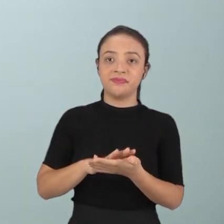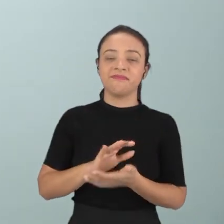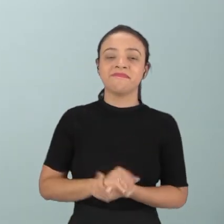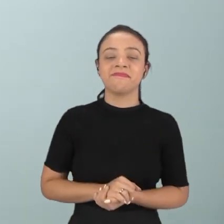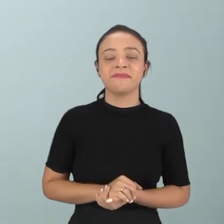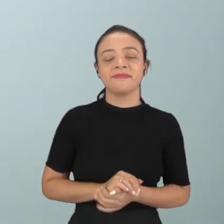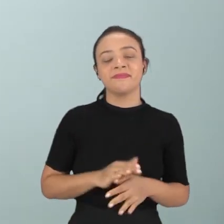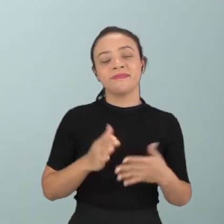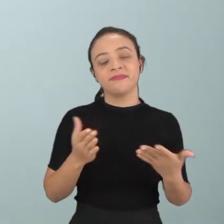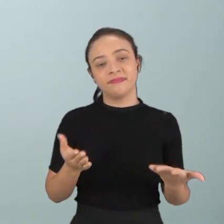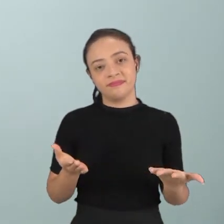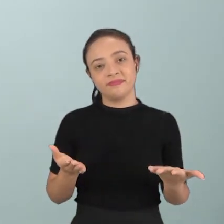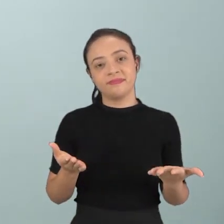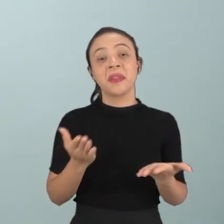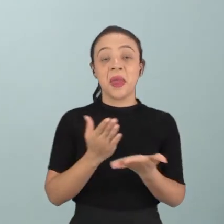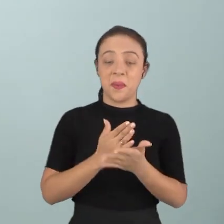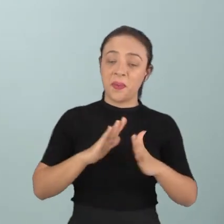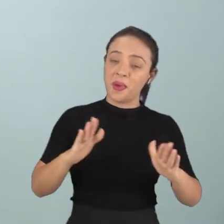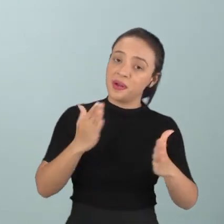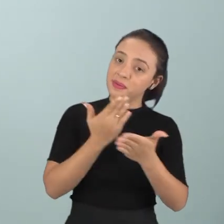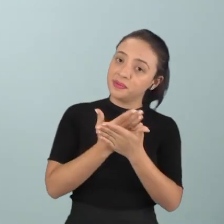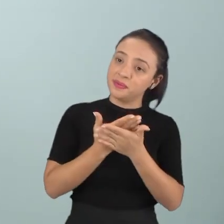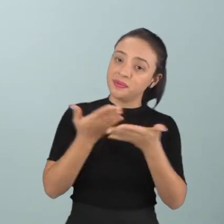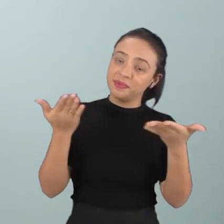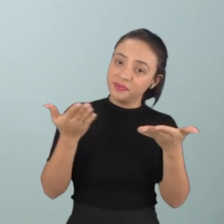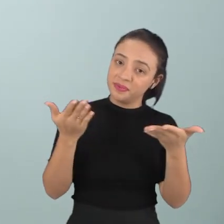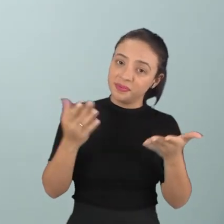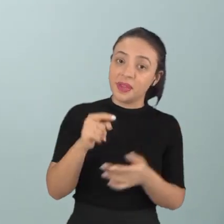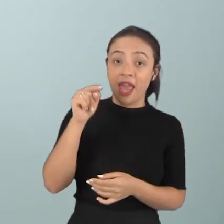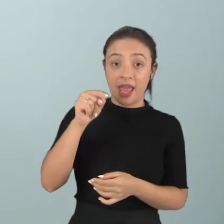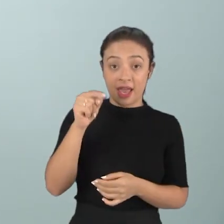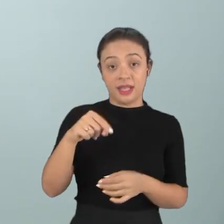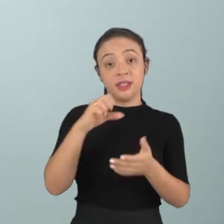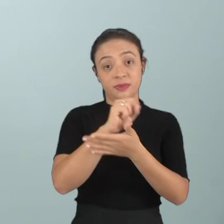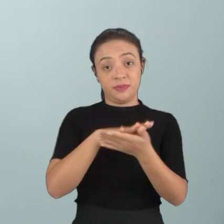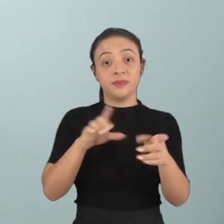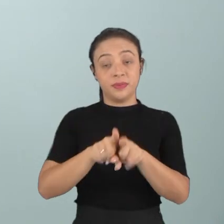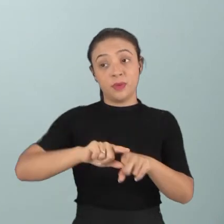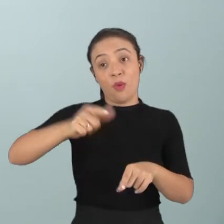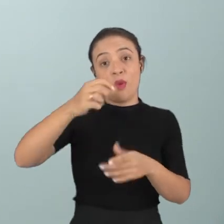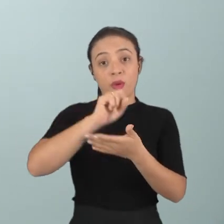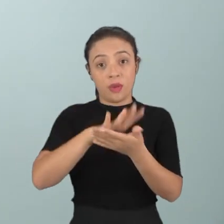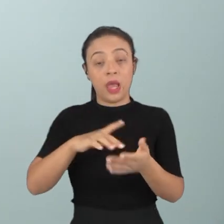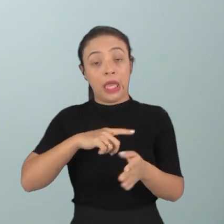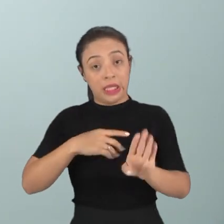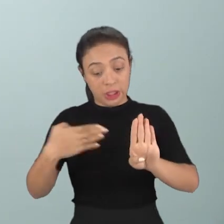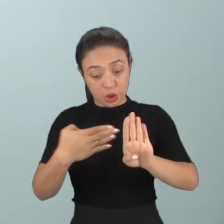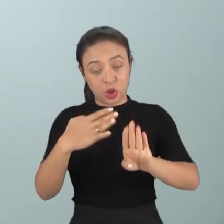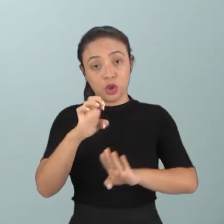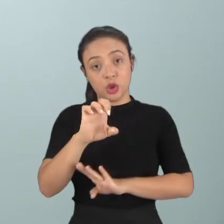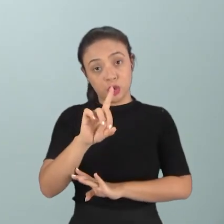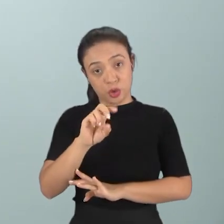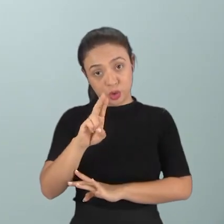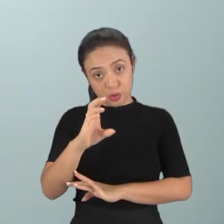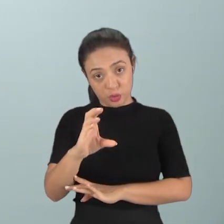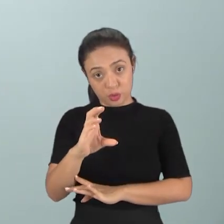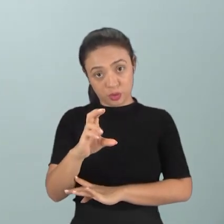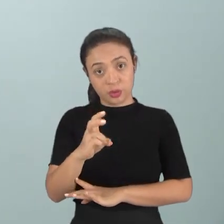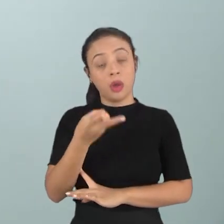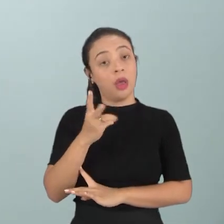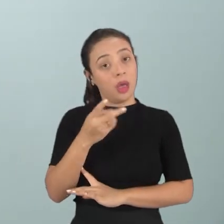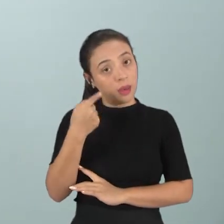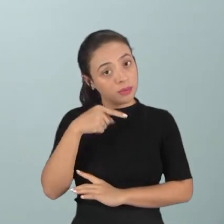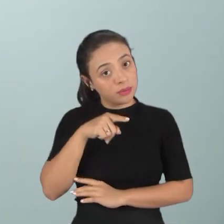Gente, por hoje nós vamos ficar por aqui. Essas e outras atividades você vai encontrar lá no portal Eduque. Não